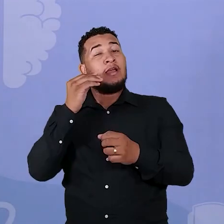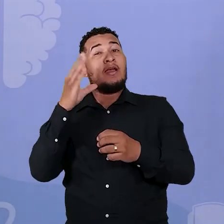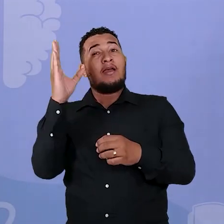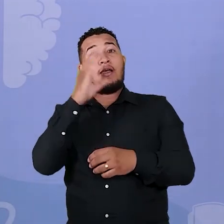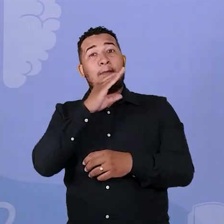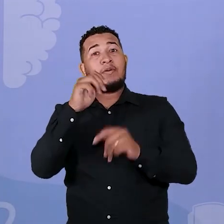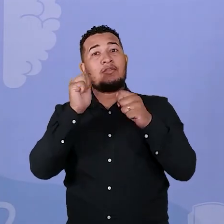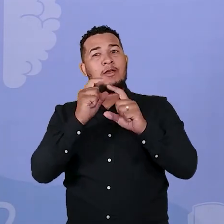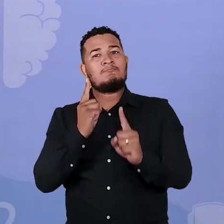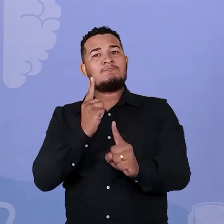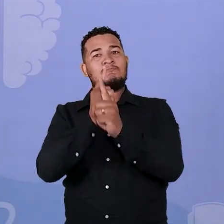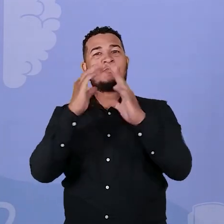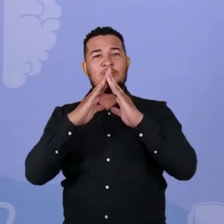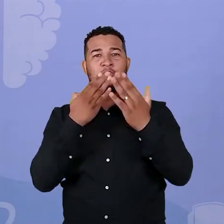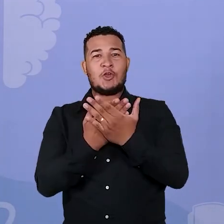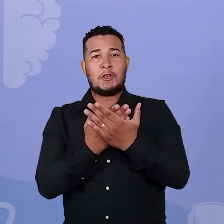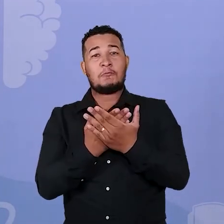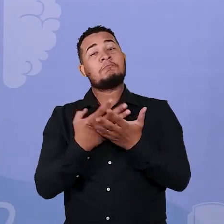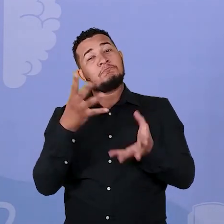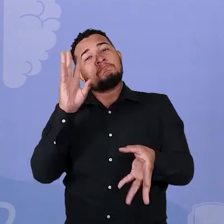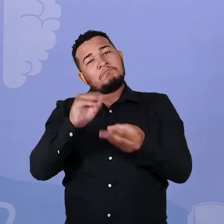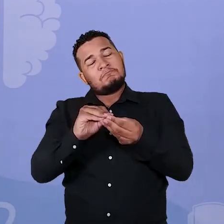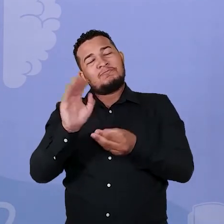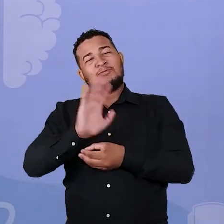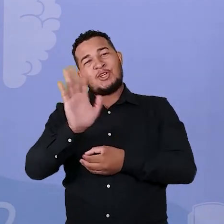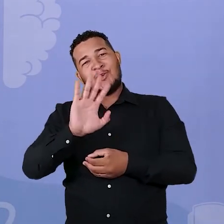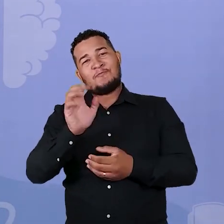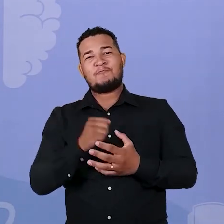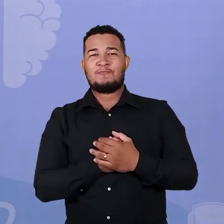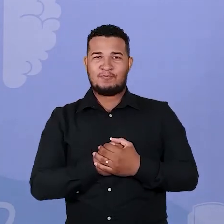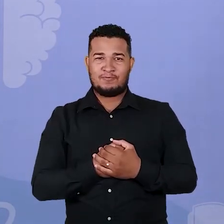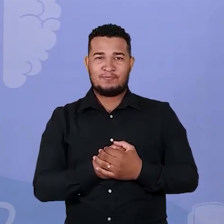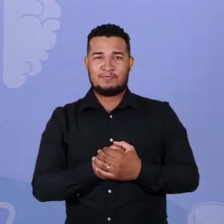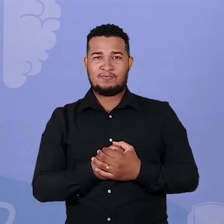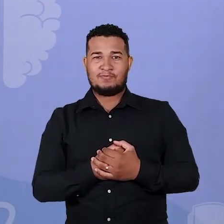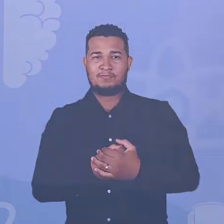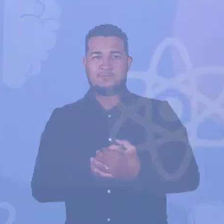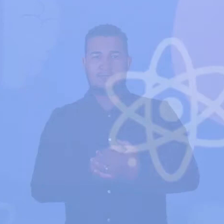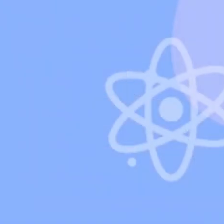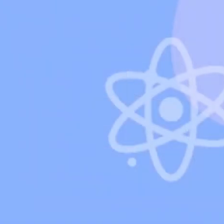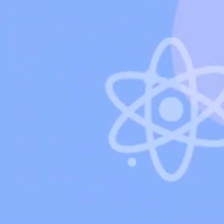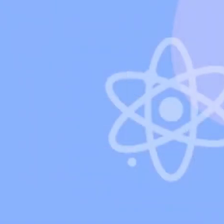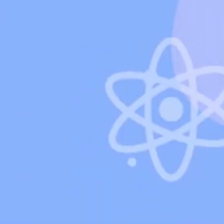Logo, logo, se Deus quiser, a gente vai estar junto na escola. É isso. Tchau.